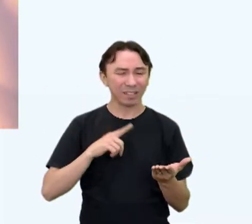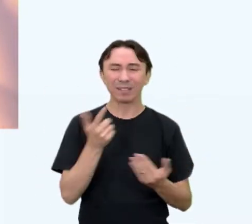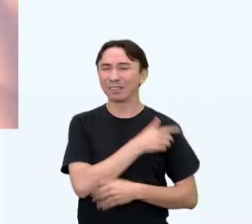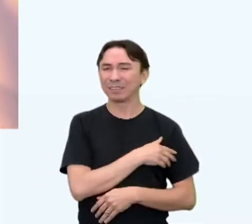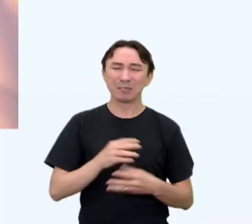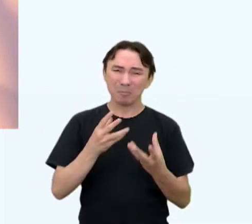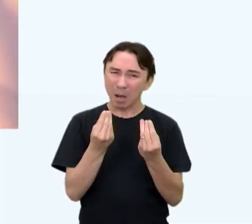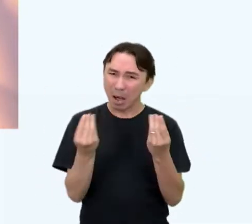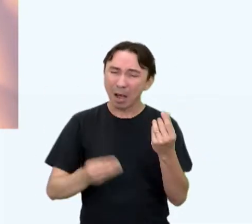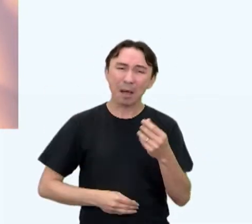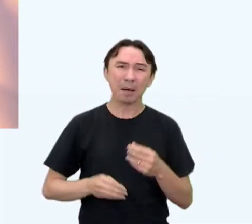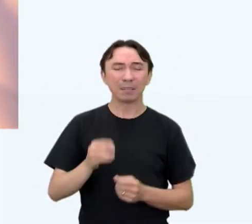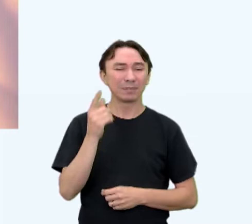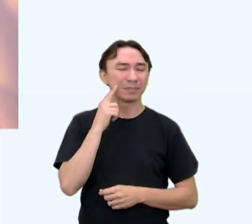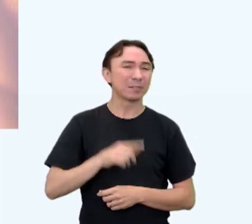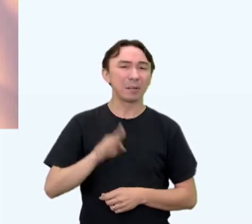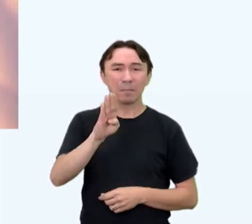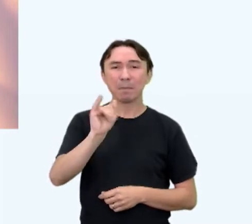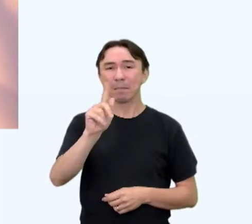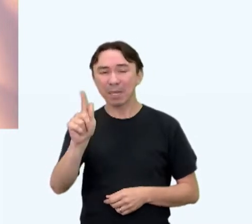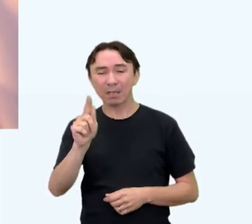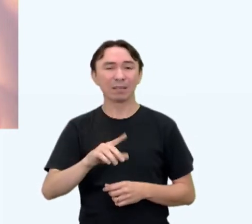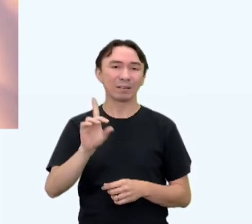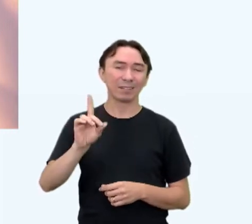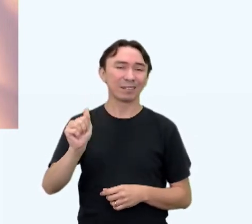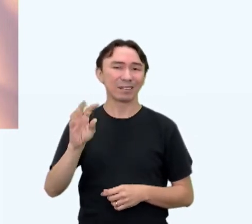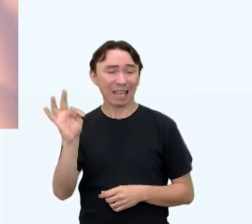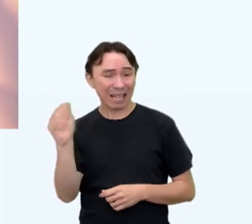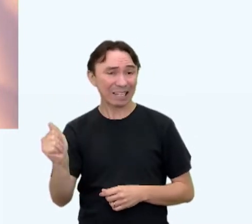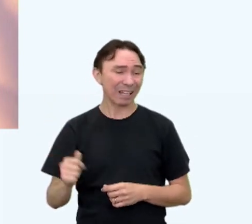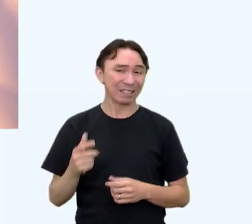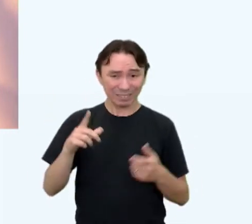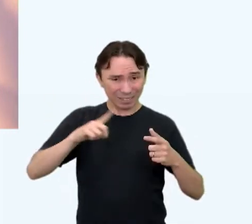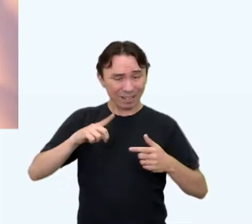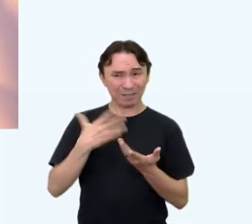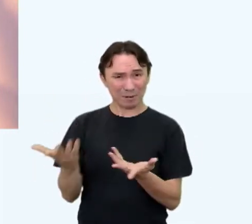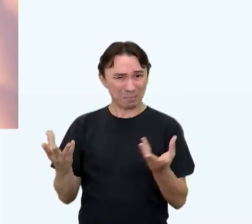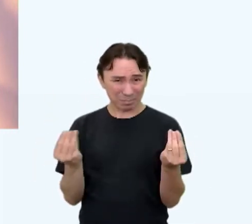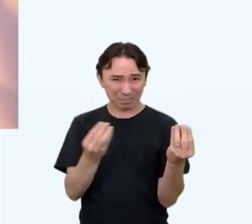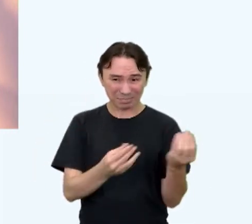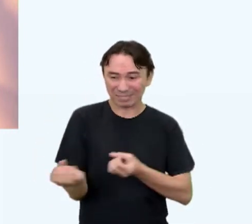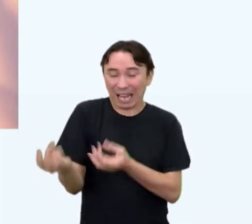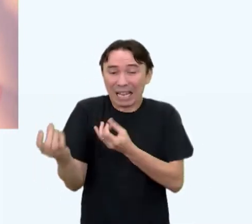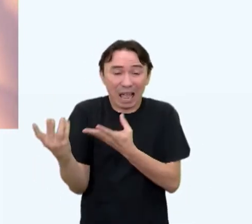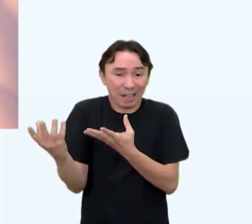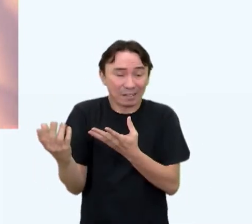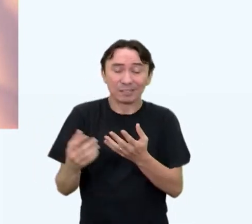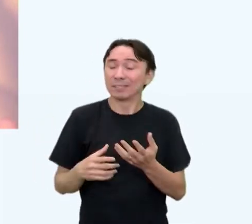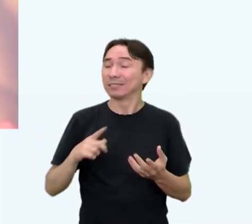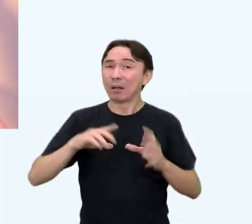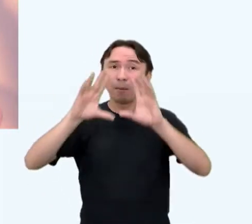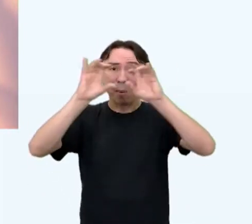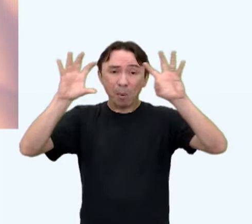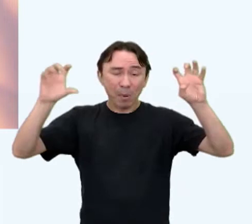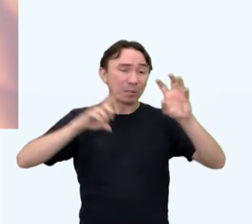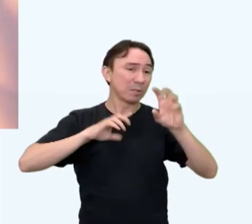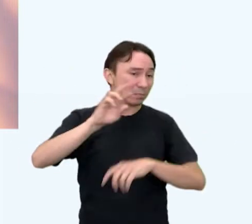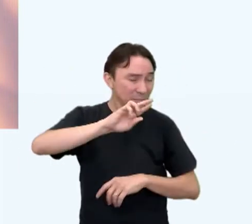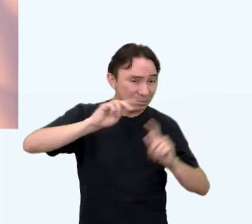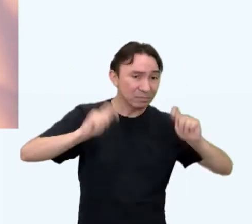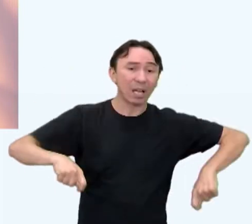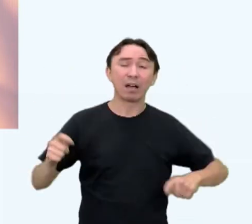gente consiga utilizar cada vez mais dados e processar esses dados de forma útil para a nossa pesquisa.